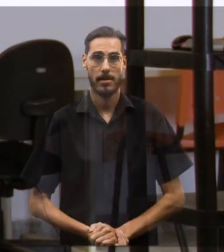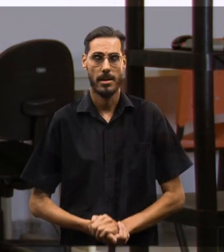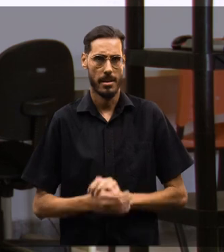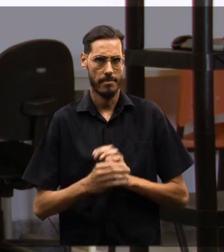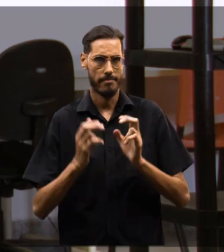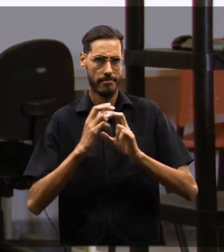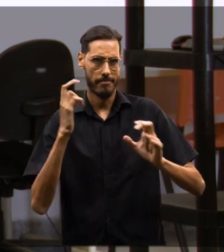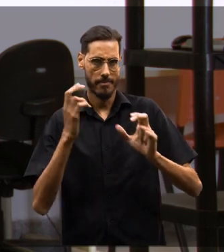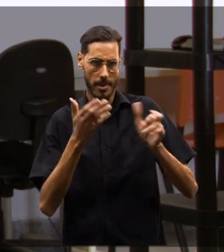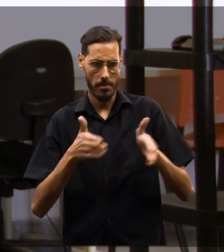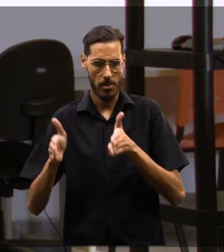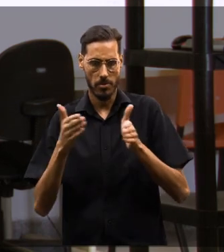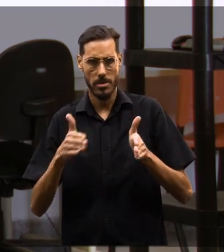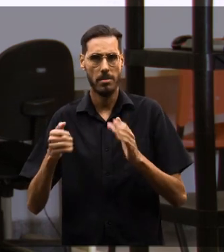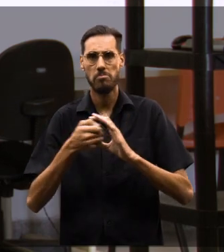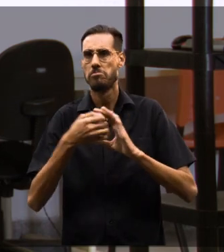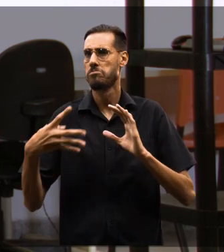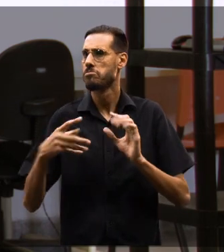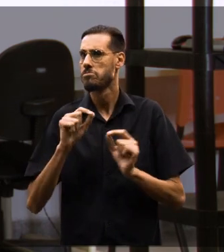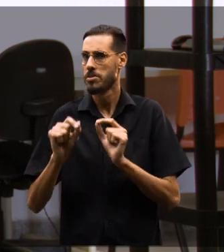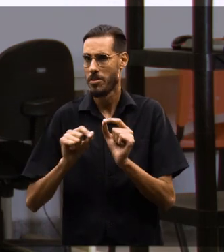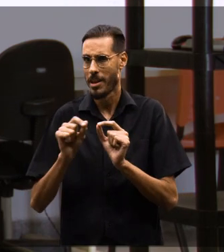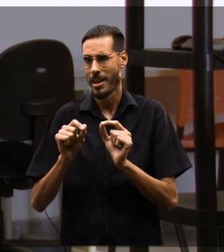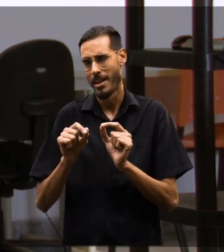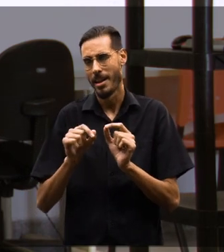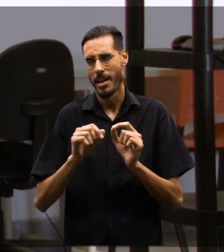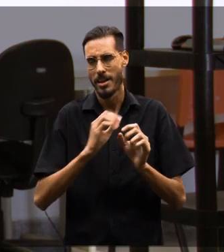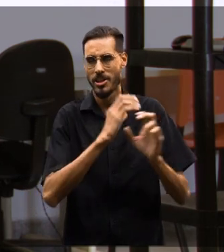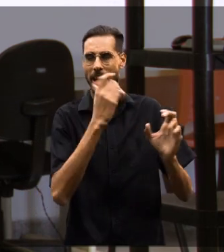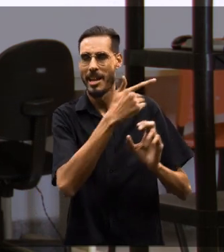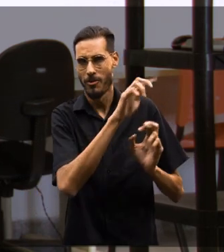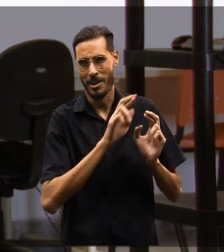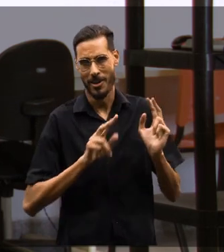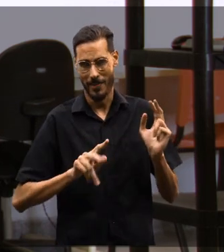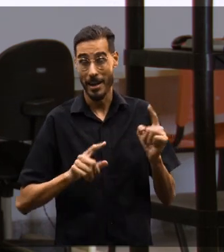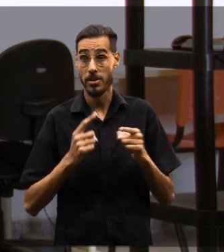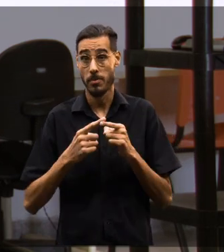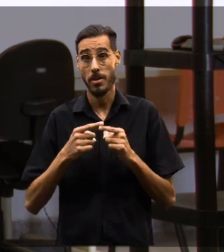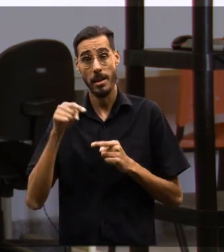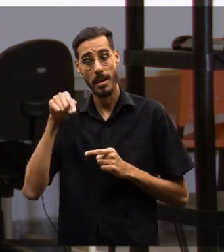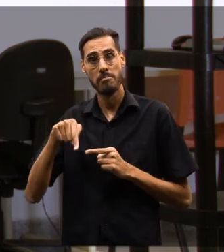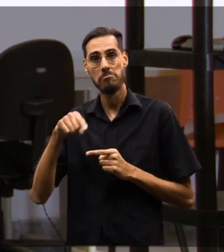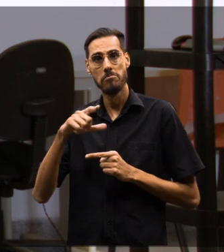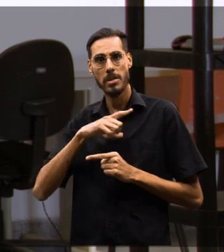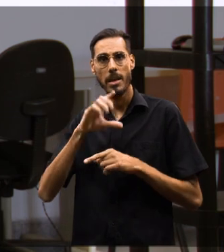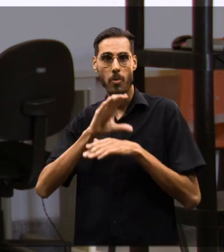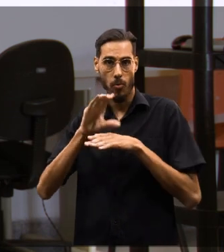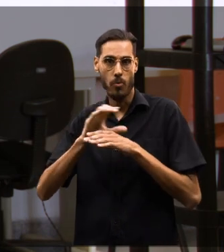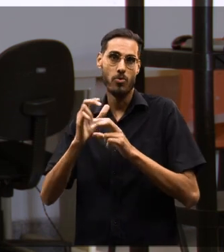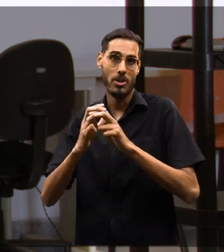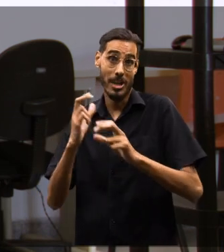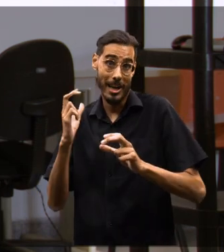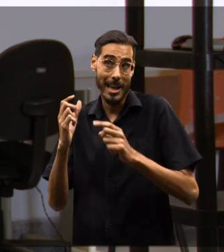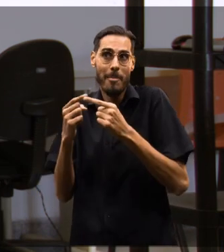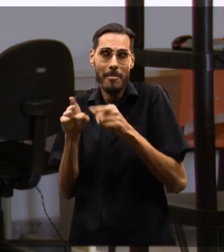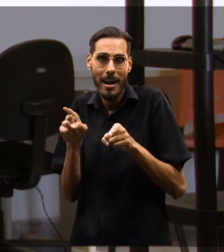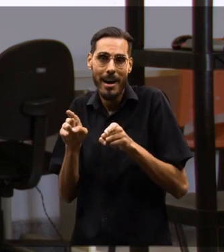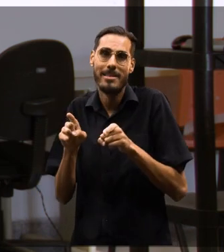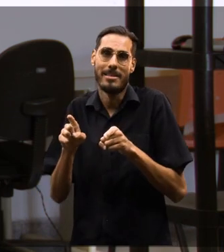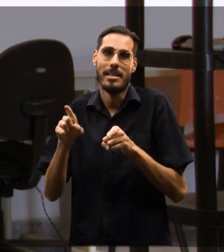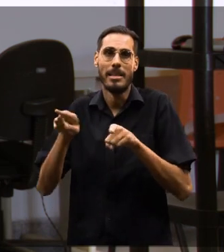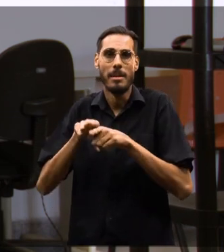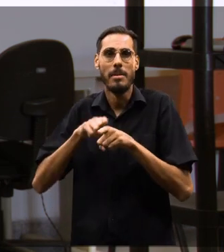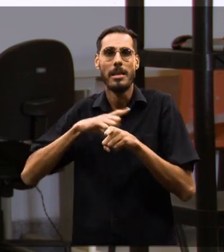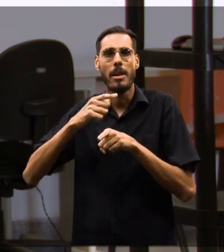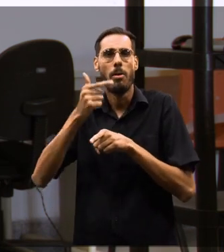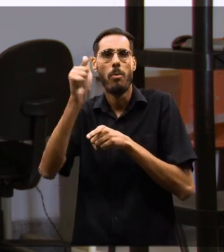A engenharia de produção tem essa característica que a diferencia das outras engenharias, porque ela tem um curso de engenharia, mas ele se preocupa também